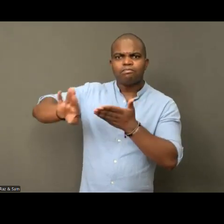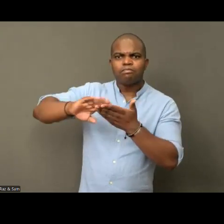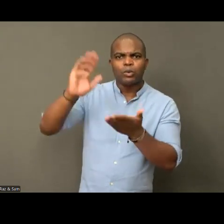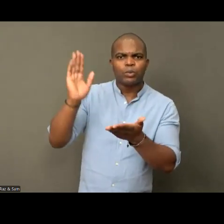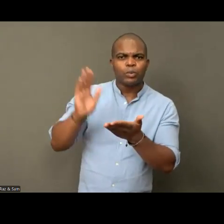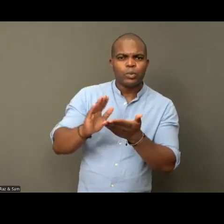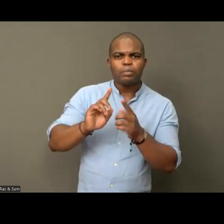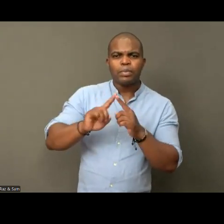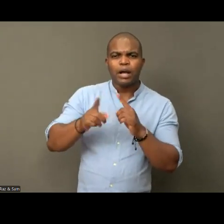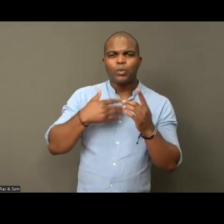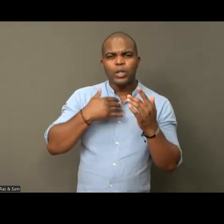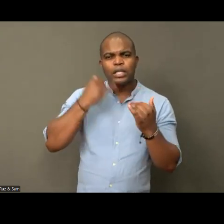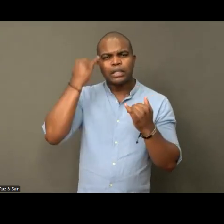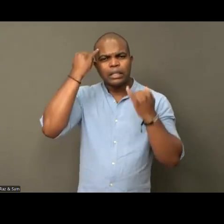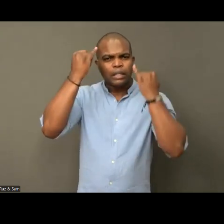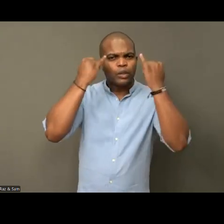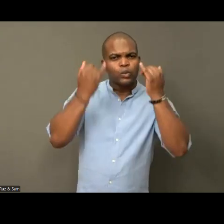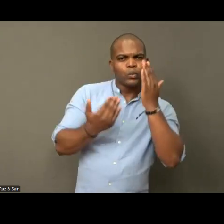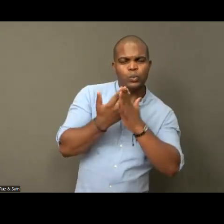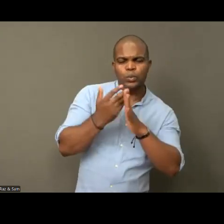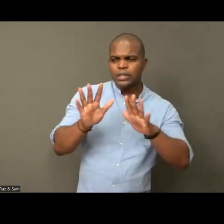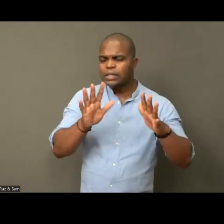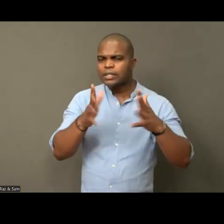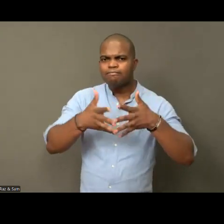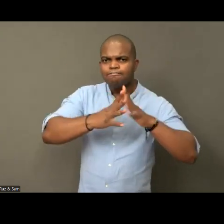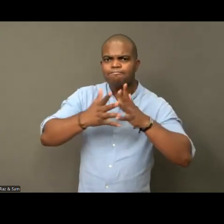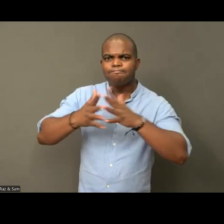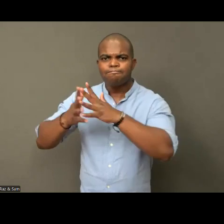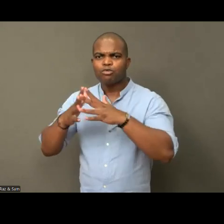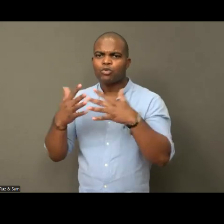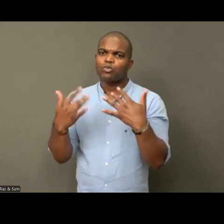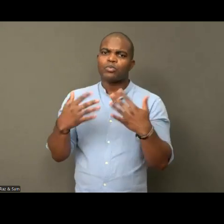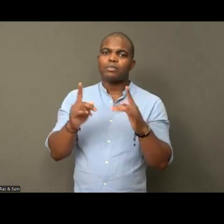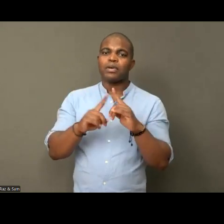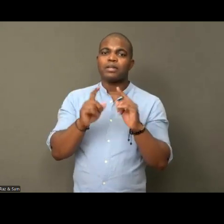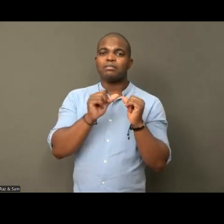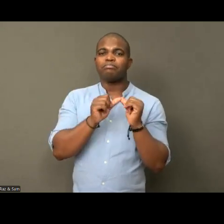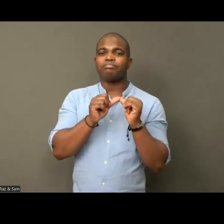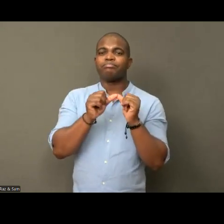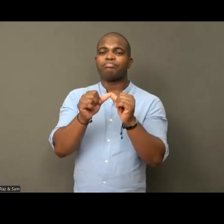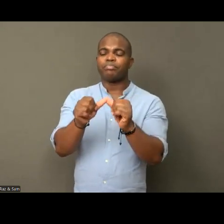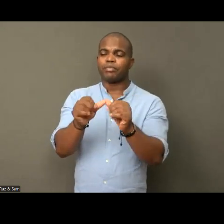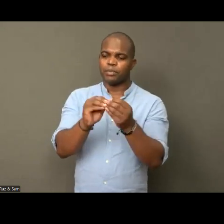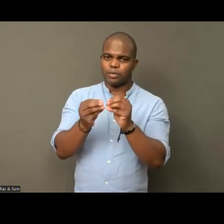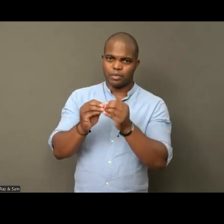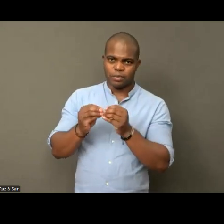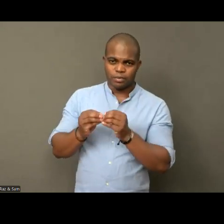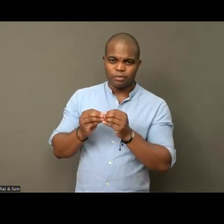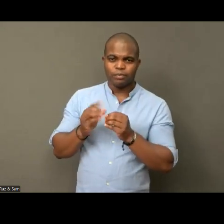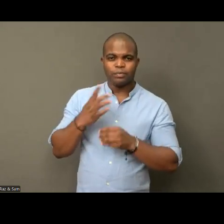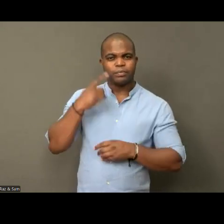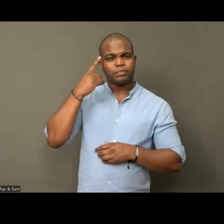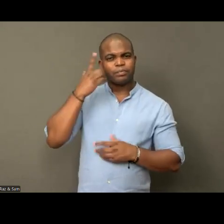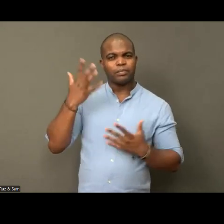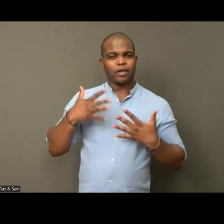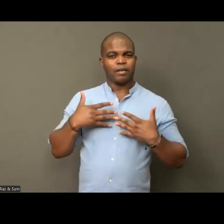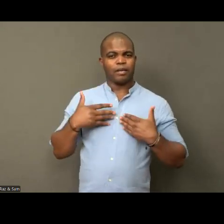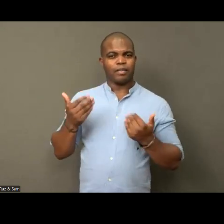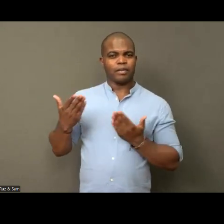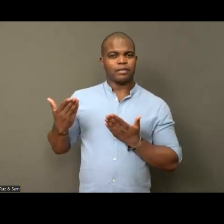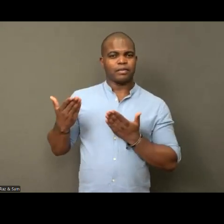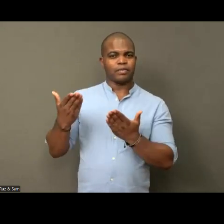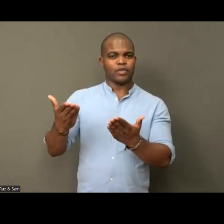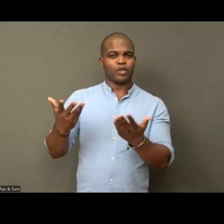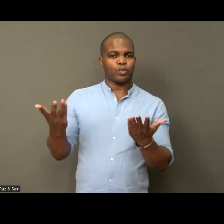continuidade da prestação de serviços de saúde. A OPAS relançou a iniciativa de eliminação em setembro de 2023 para galvanizar as inovações